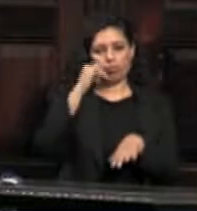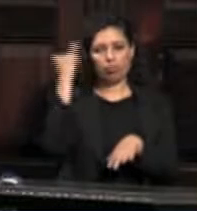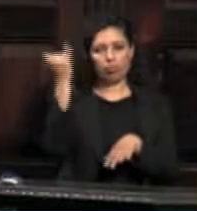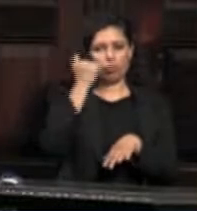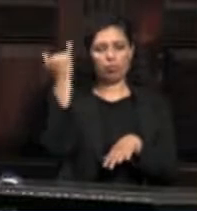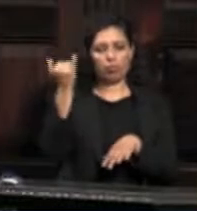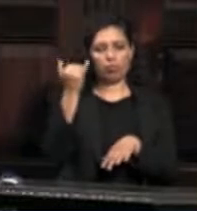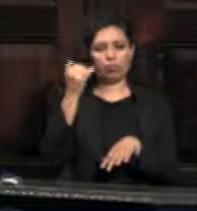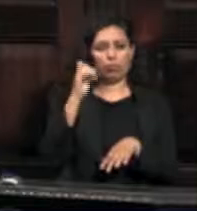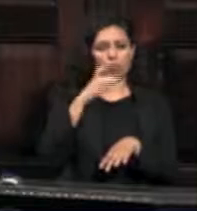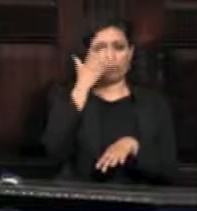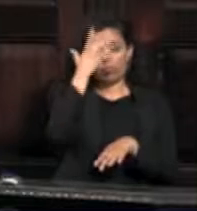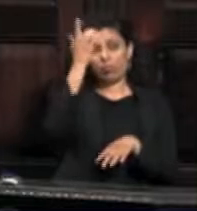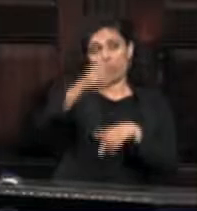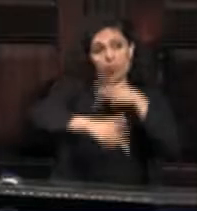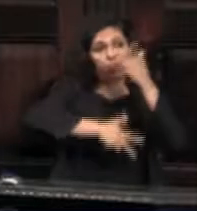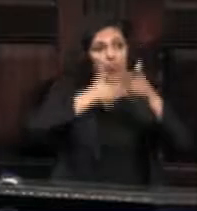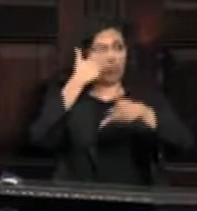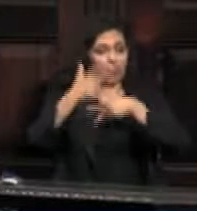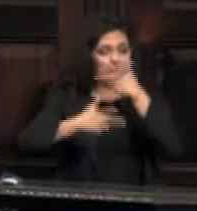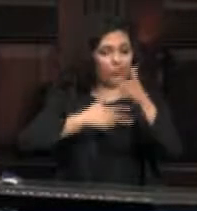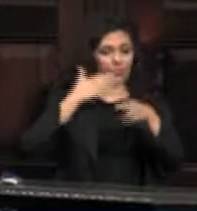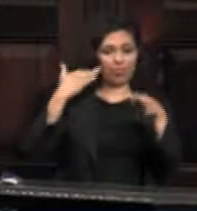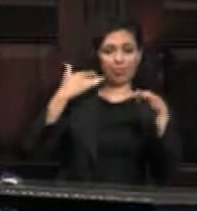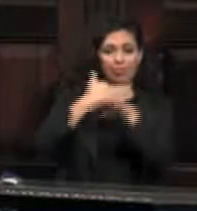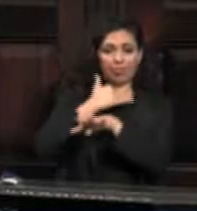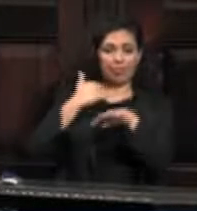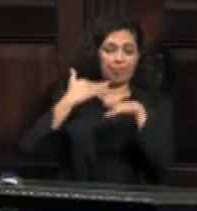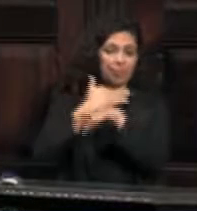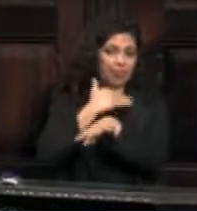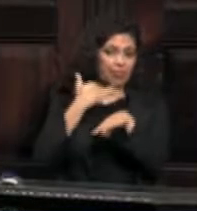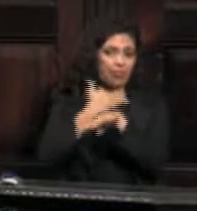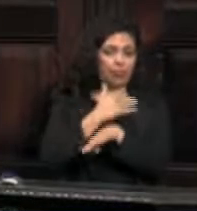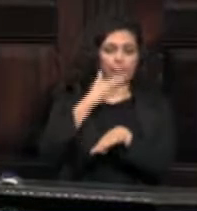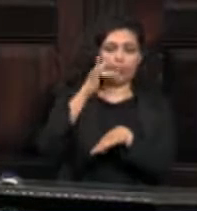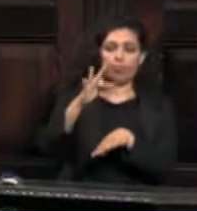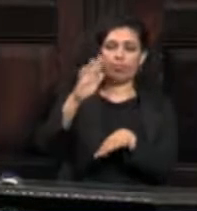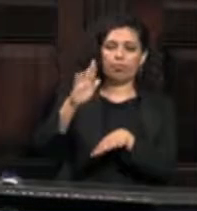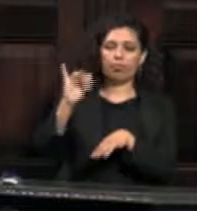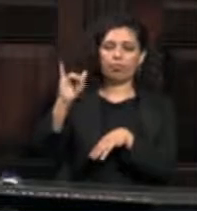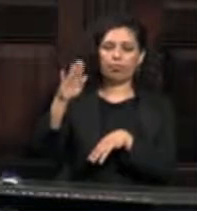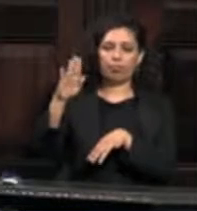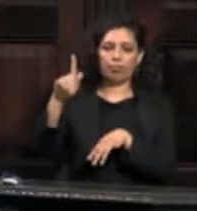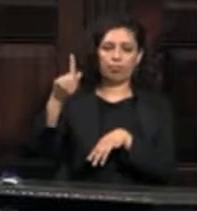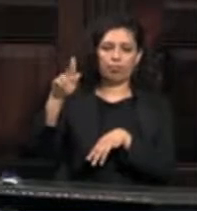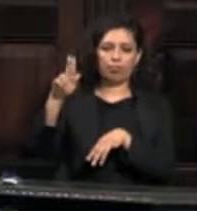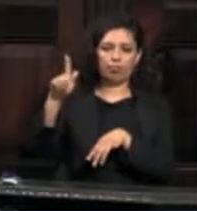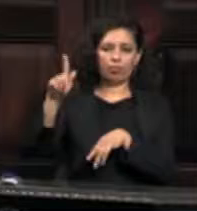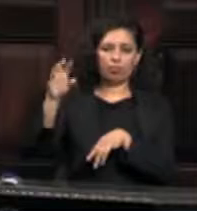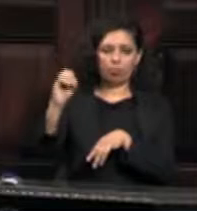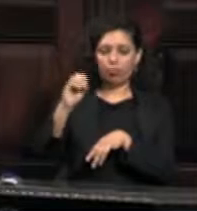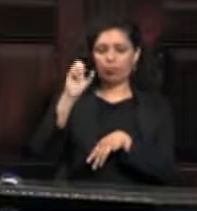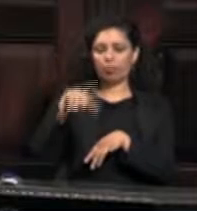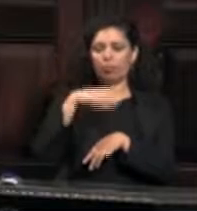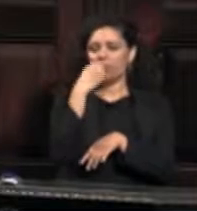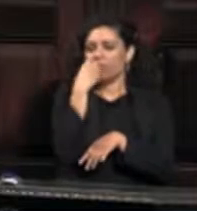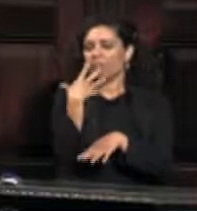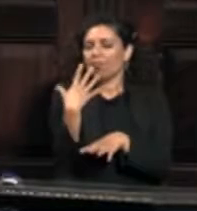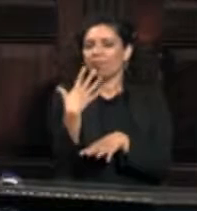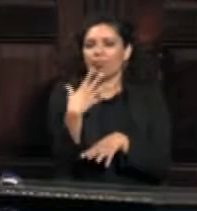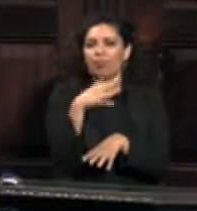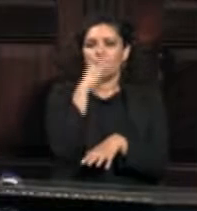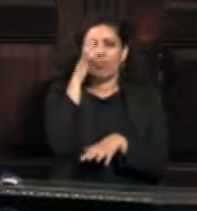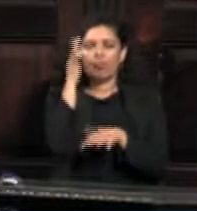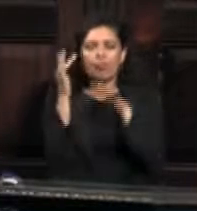fácil falar, Nova Friburgo, o maior produtor de flores do estado do Rio, o segundo maior do Brasil. É fácil na boca.